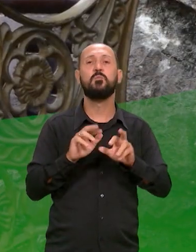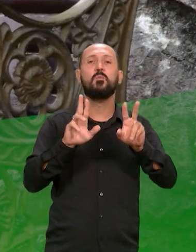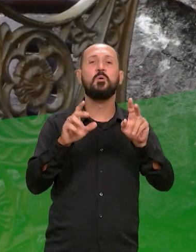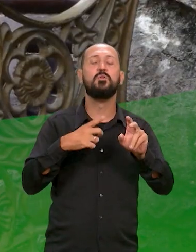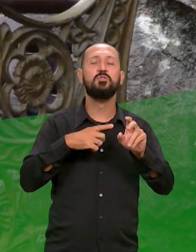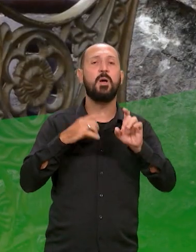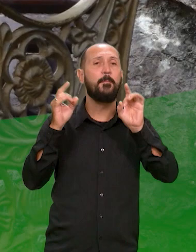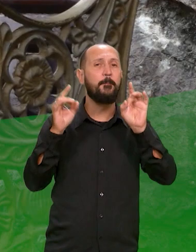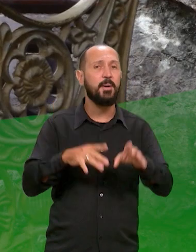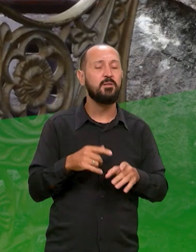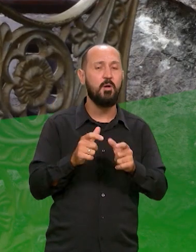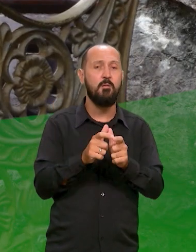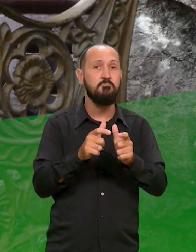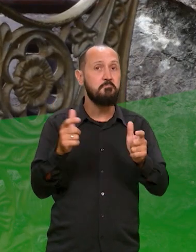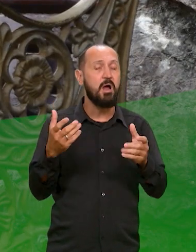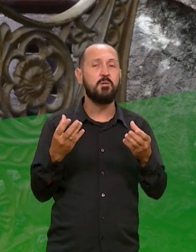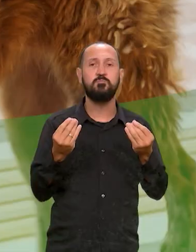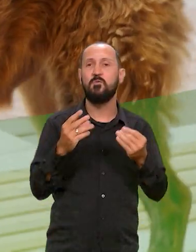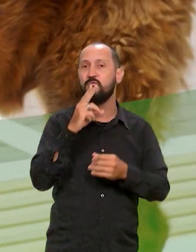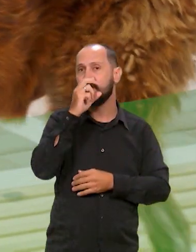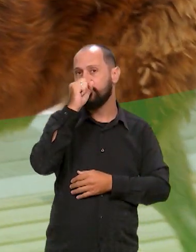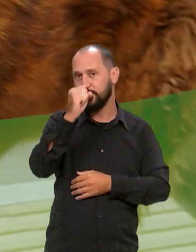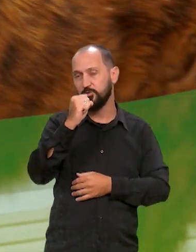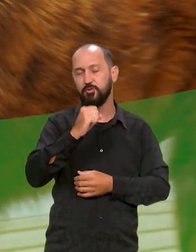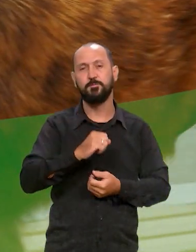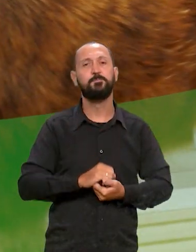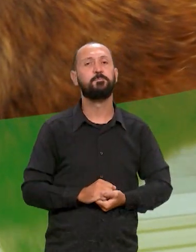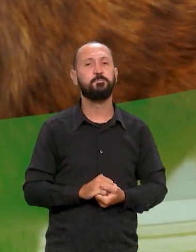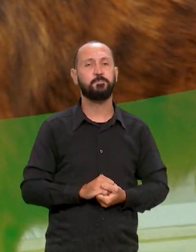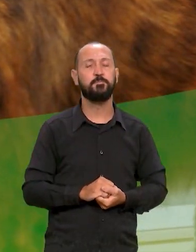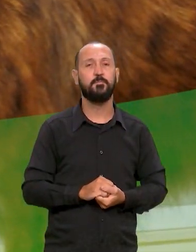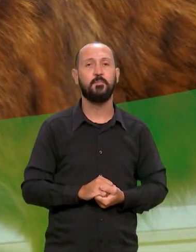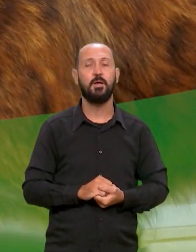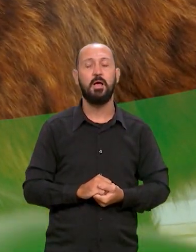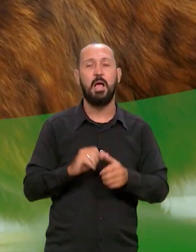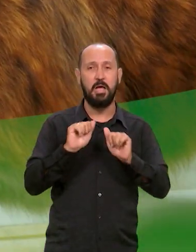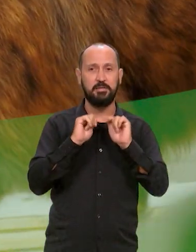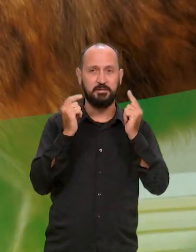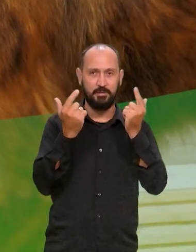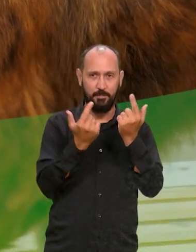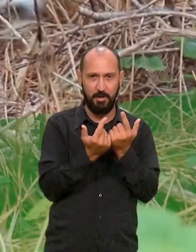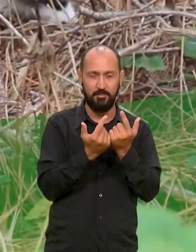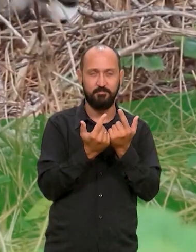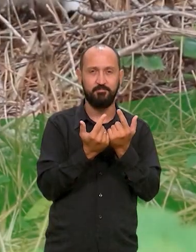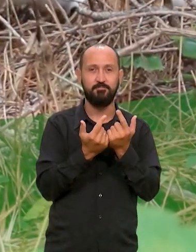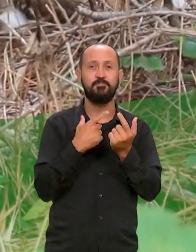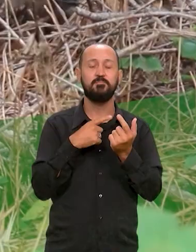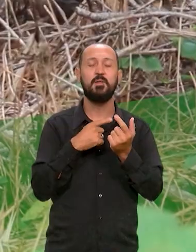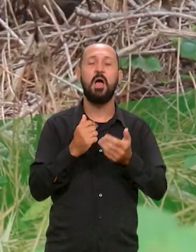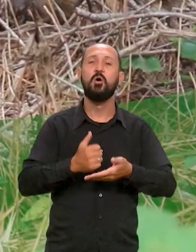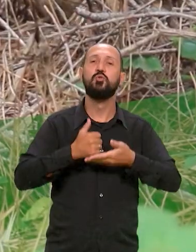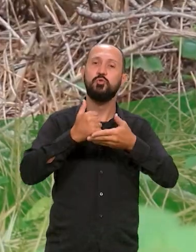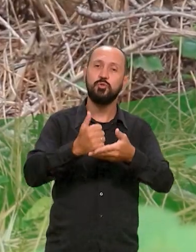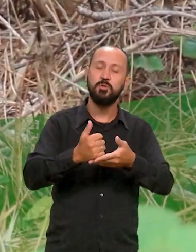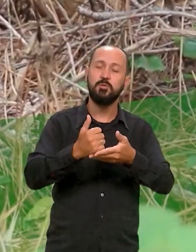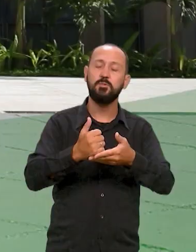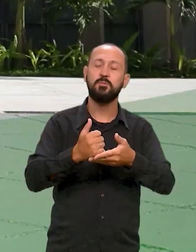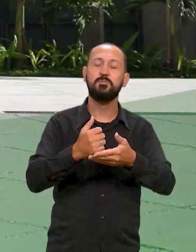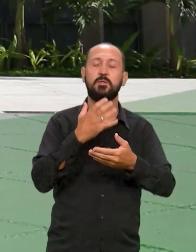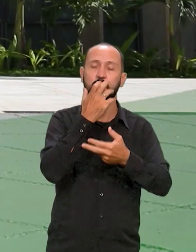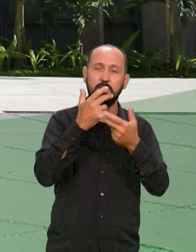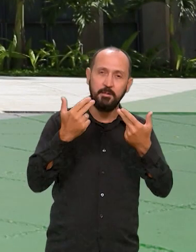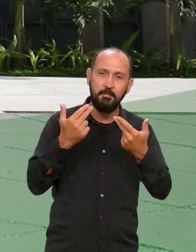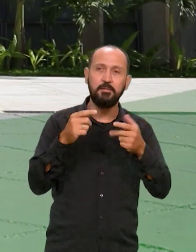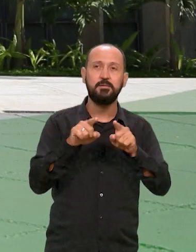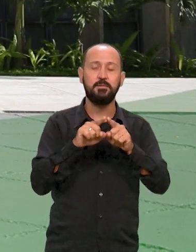fim de ano, os casos de abandono aumentam de forma expressiva. A Assembleia Legislativa,